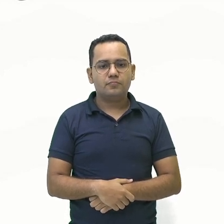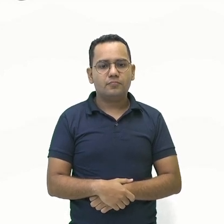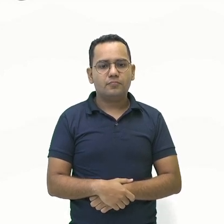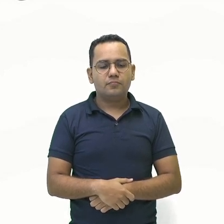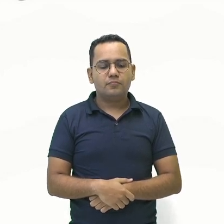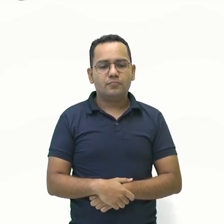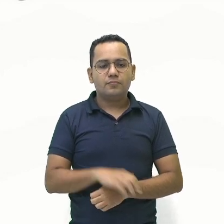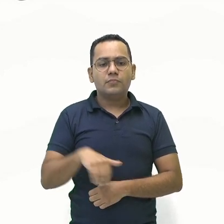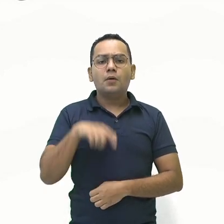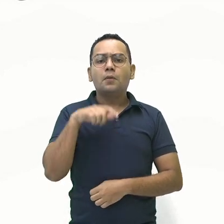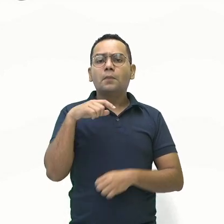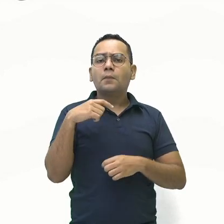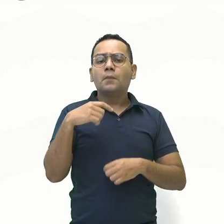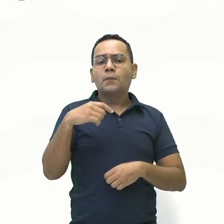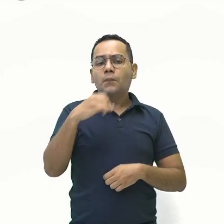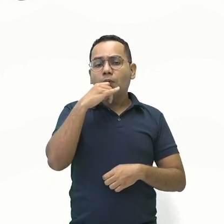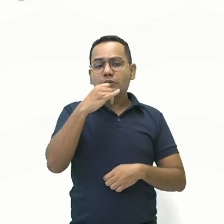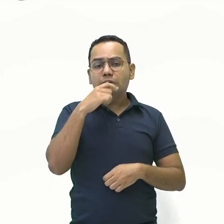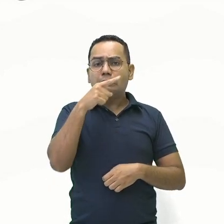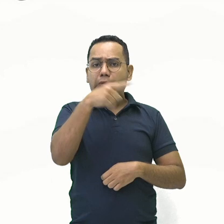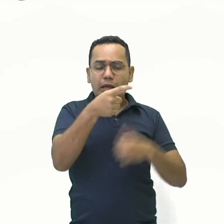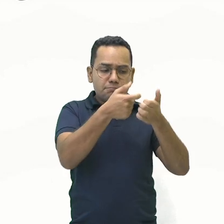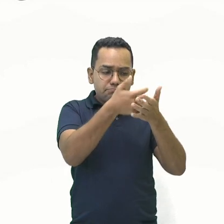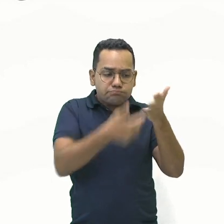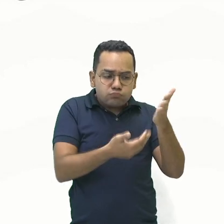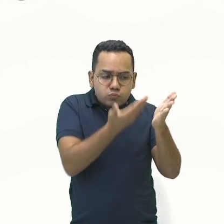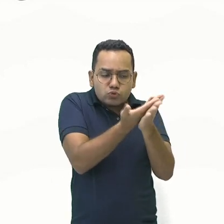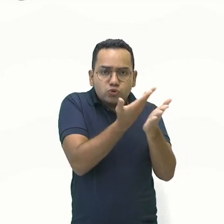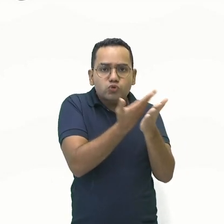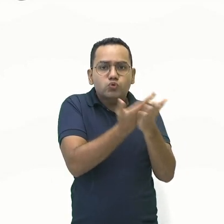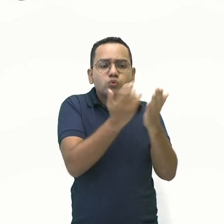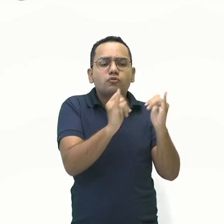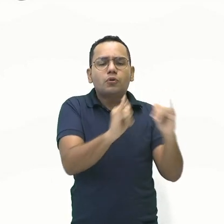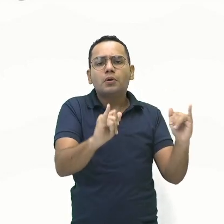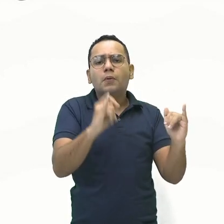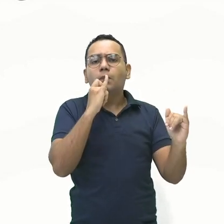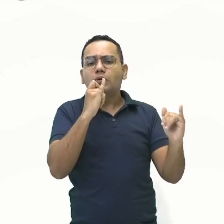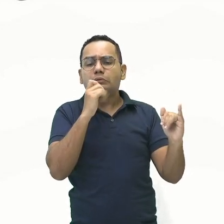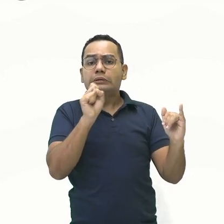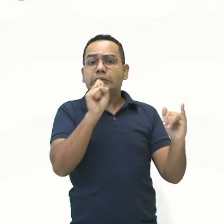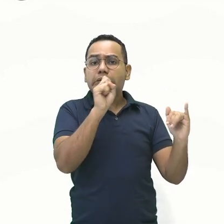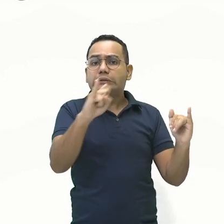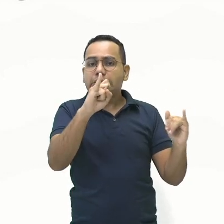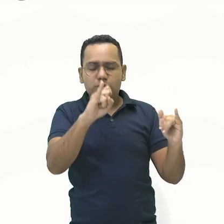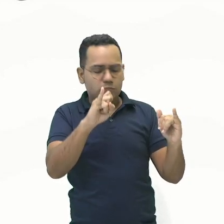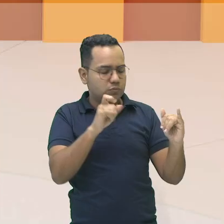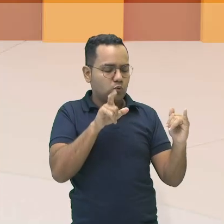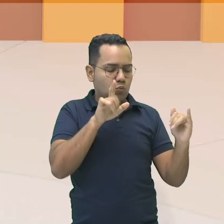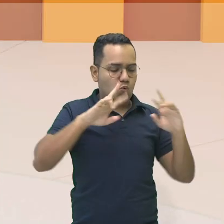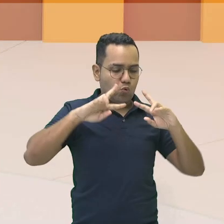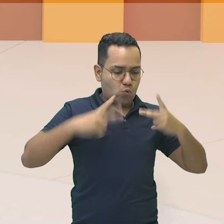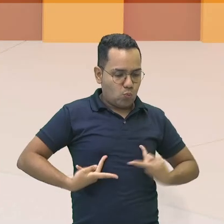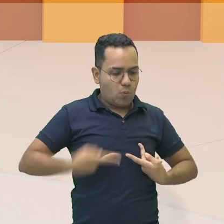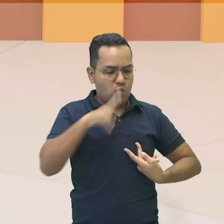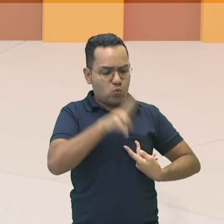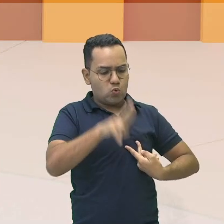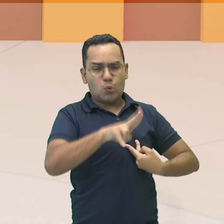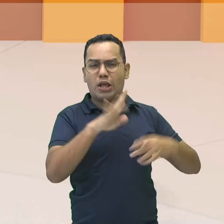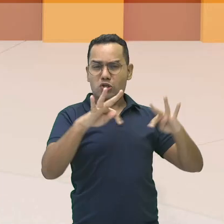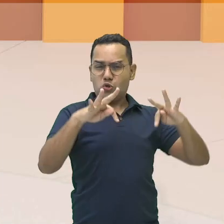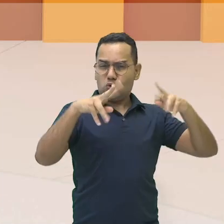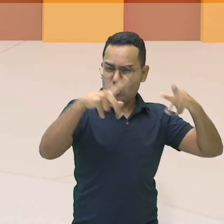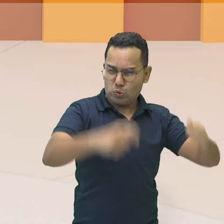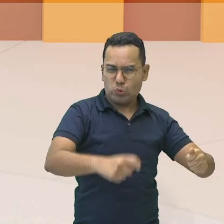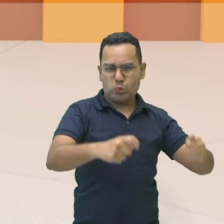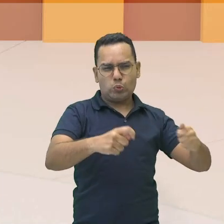naturais da forma como ele vinha usando até aquele momento, no espaço de 100 anos, a contar de 72 até